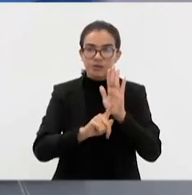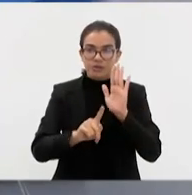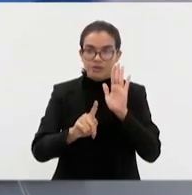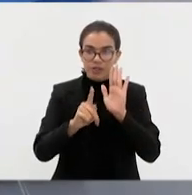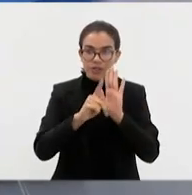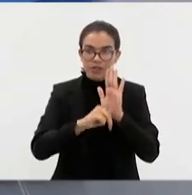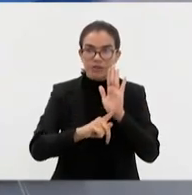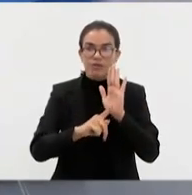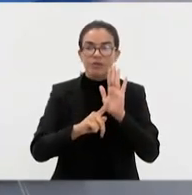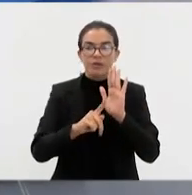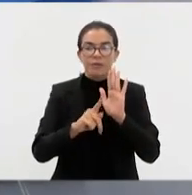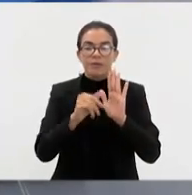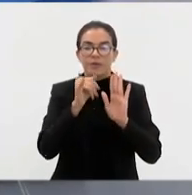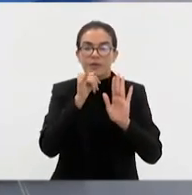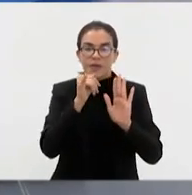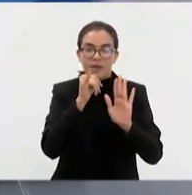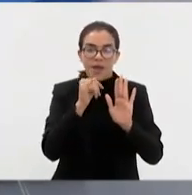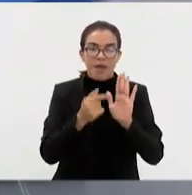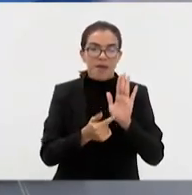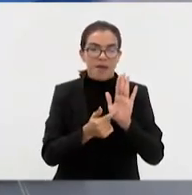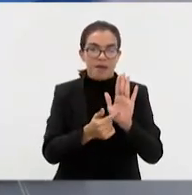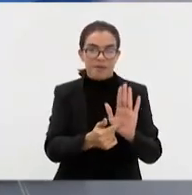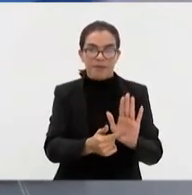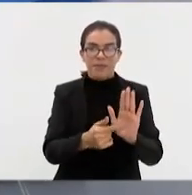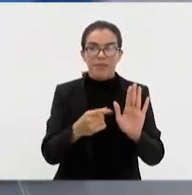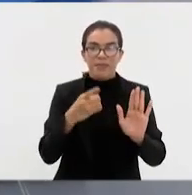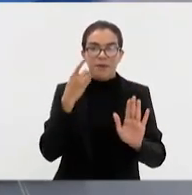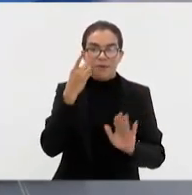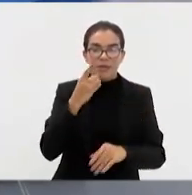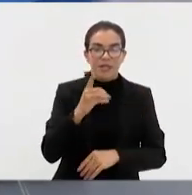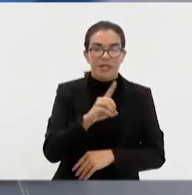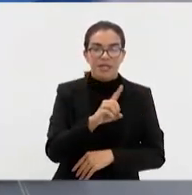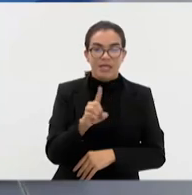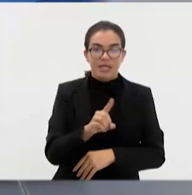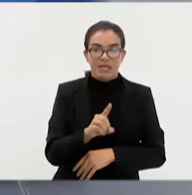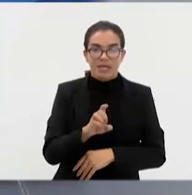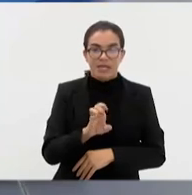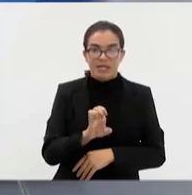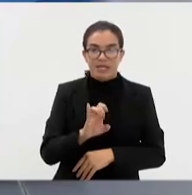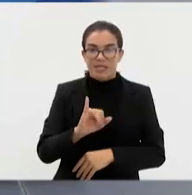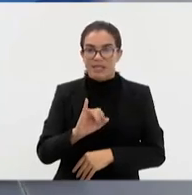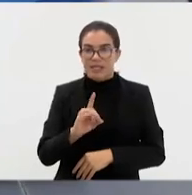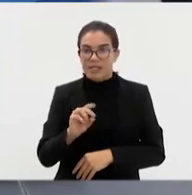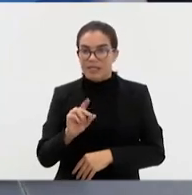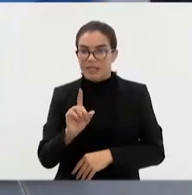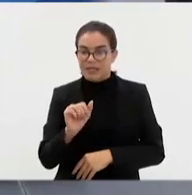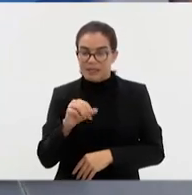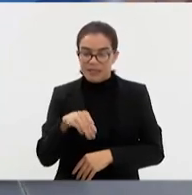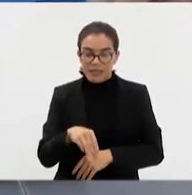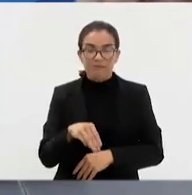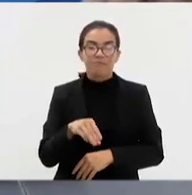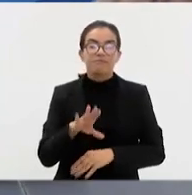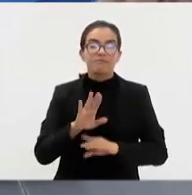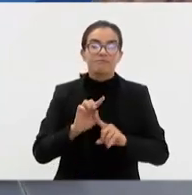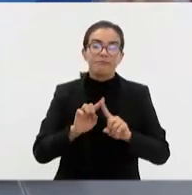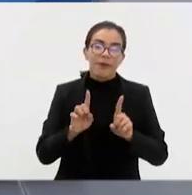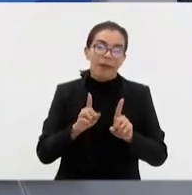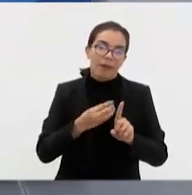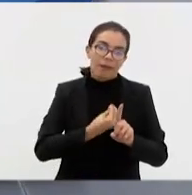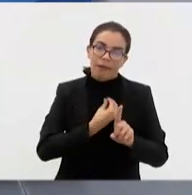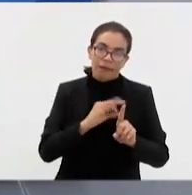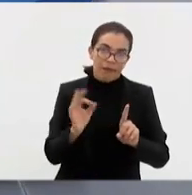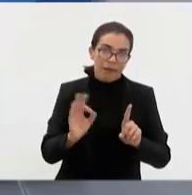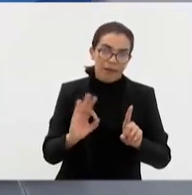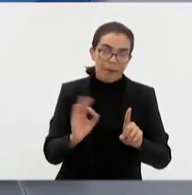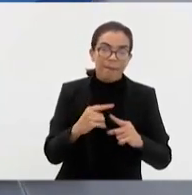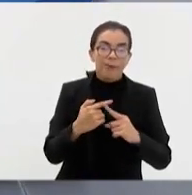alguns deles, inclusive, apresentados pela deputada Zeidan, que não se encontra nesse momento, mas que justificou sua ausência porque